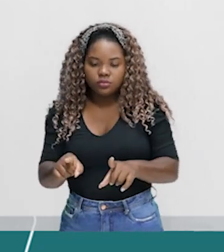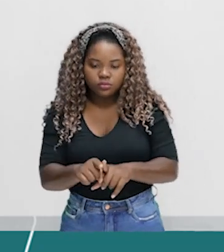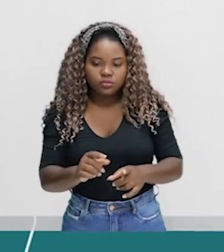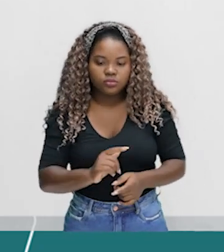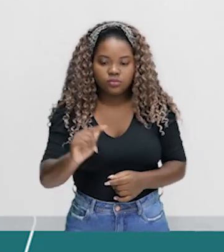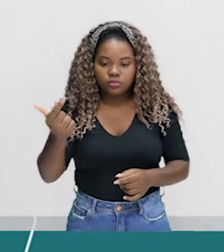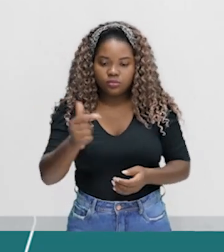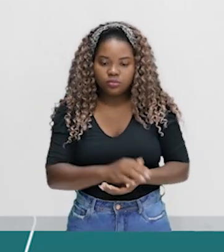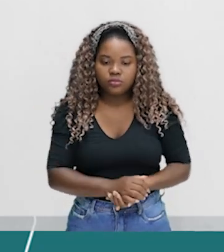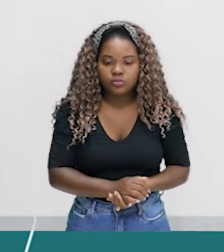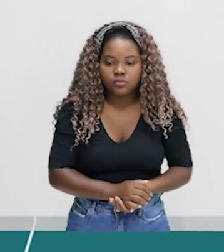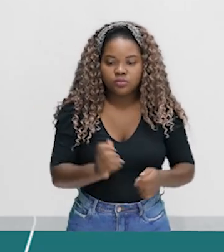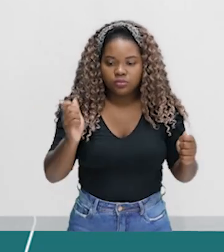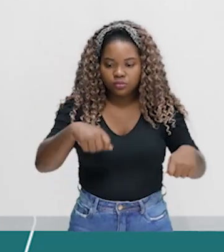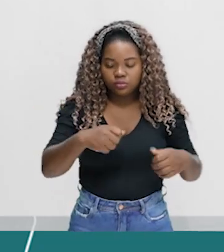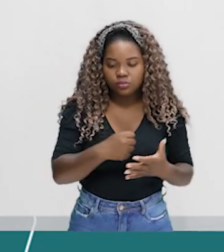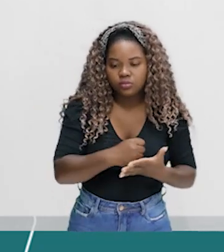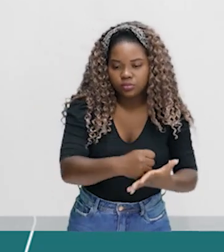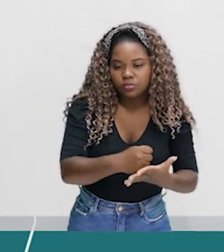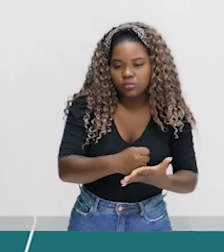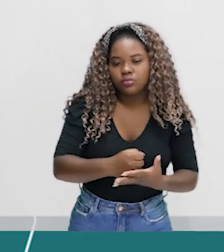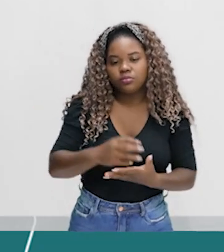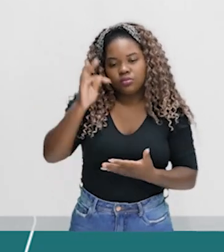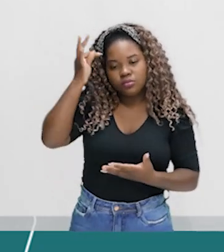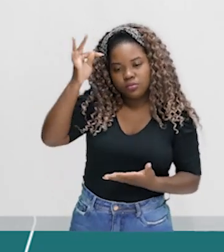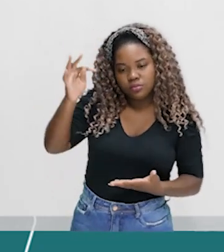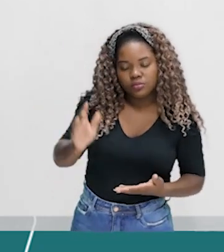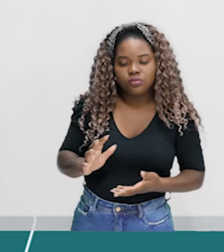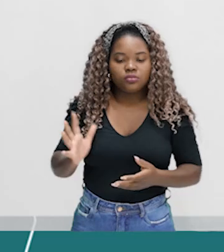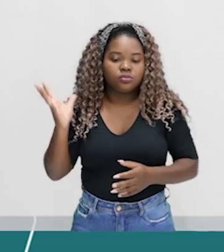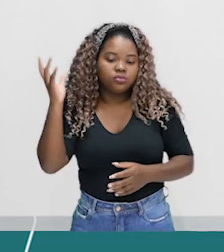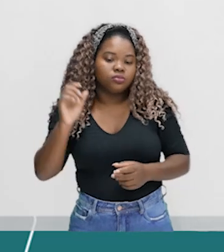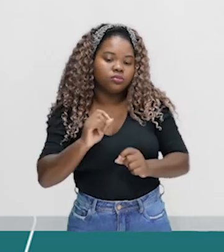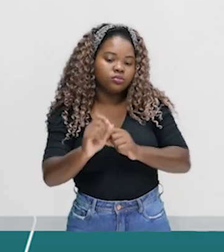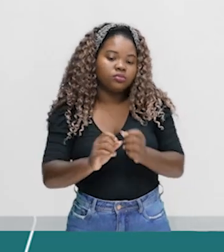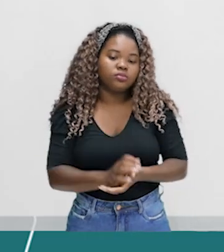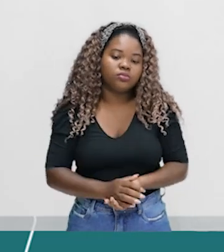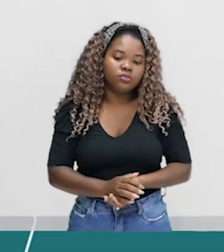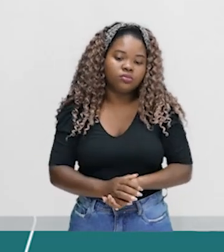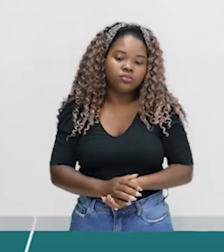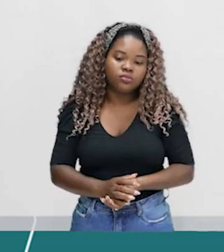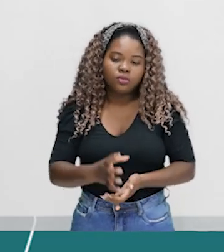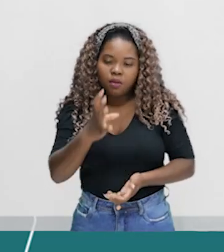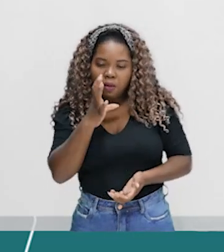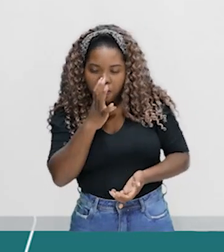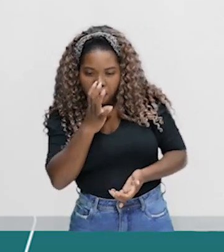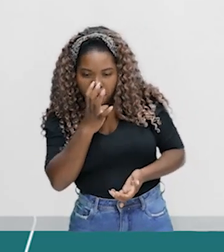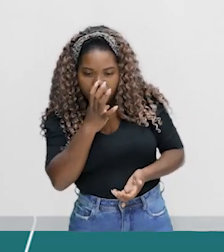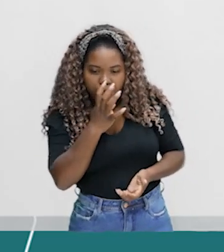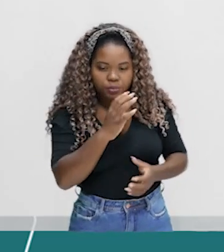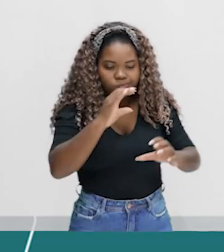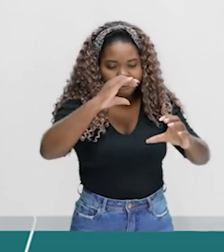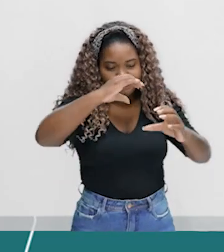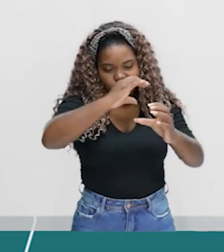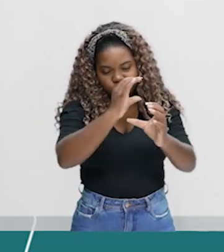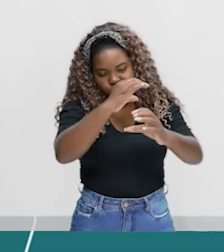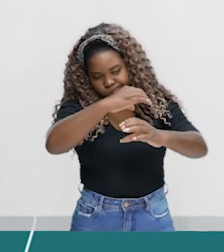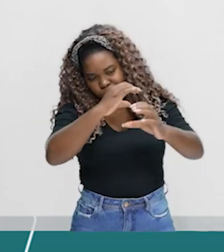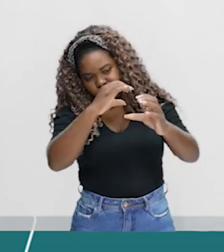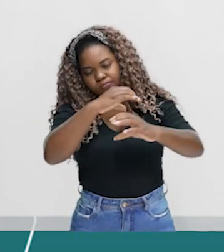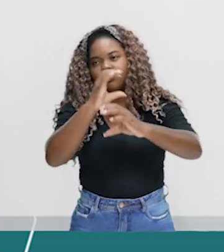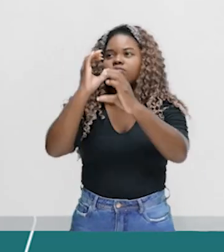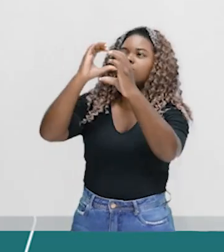que podem ajudar a corroborar para essa teoria as observações por telescópio,